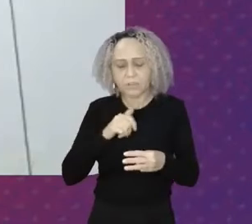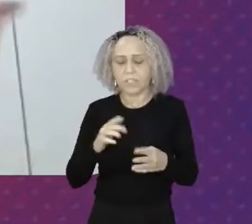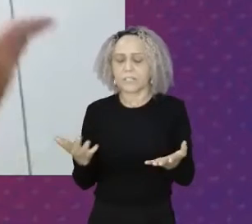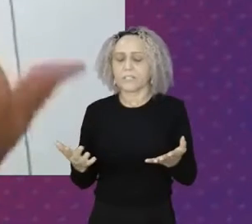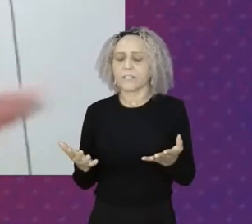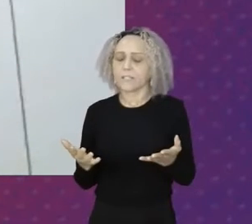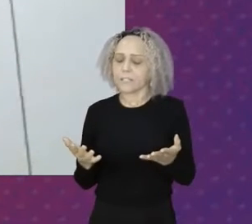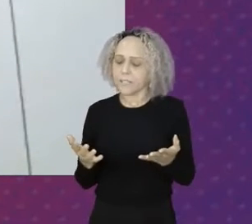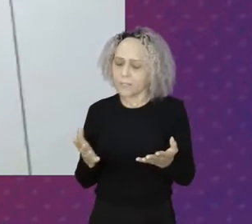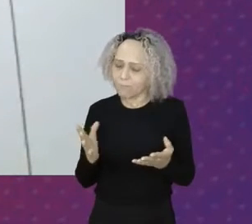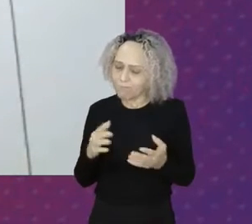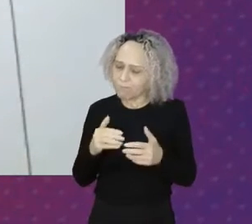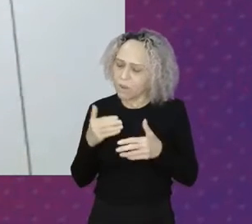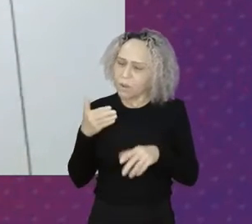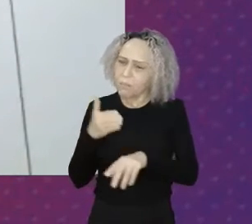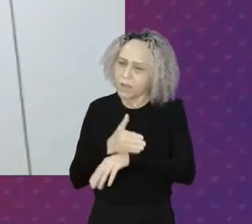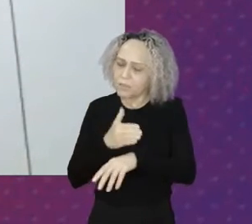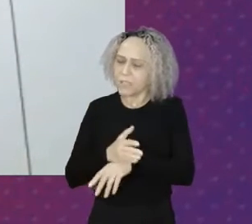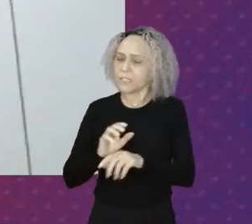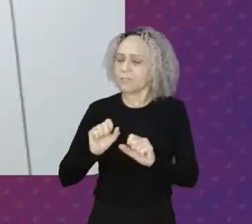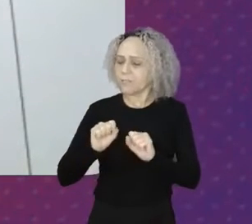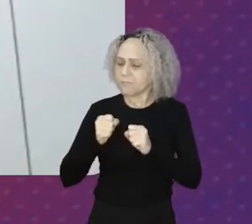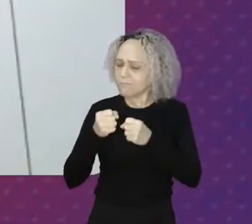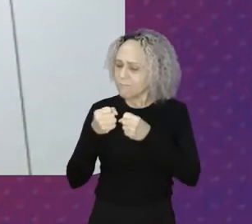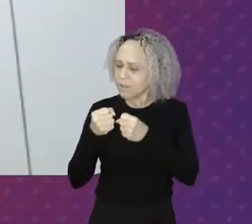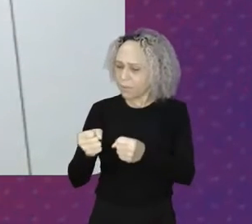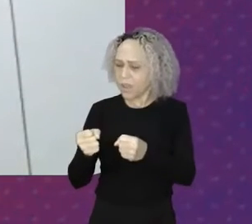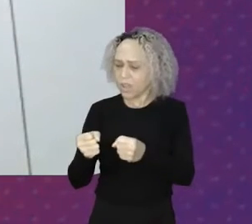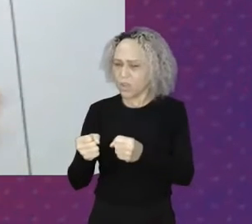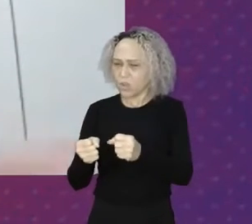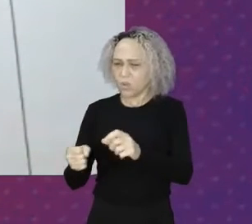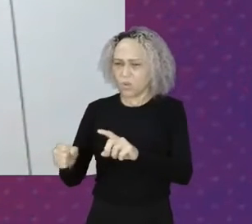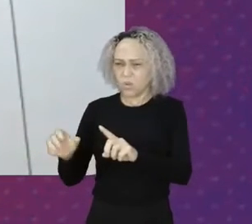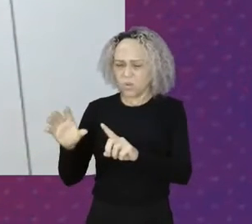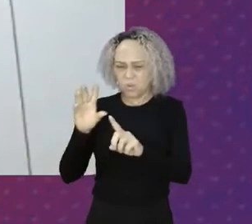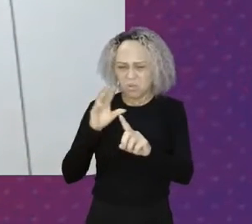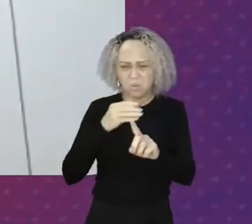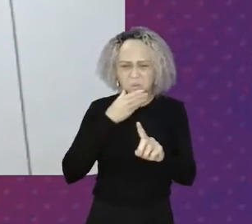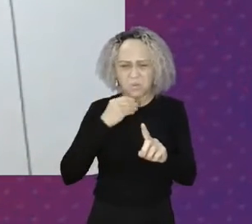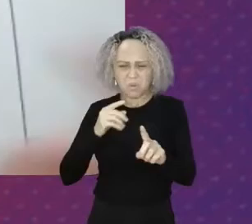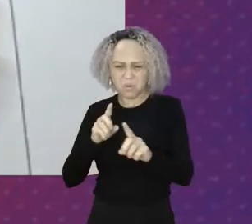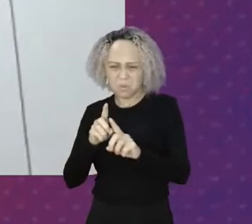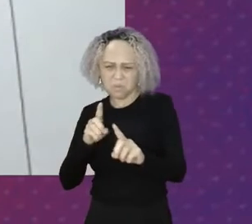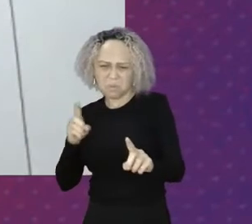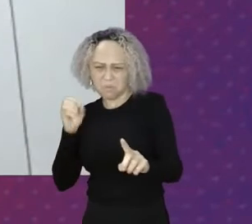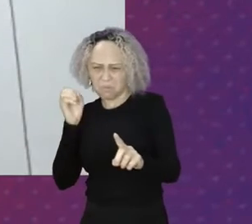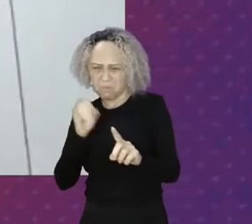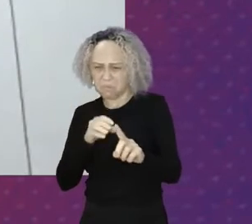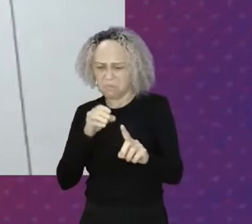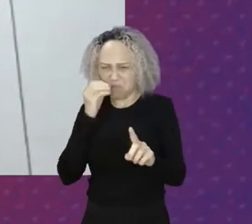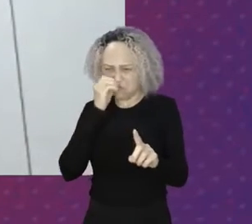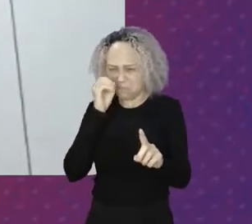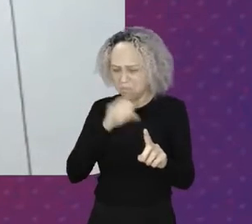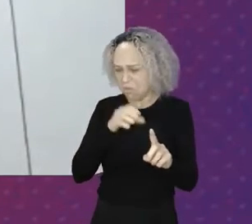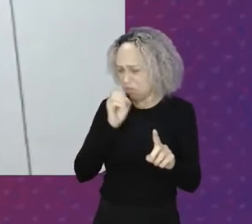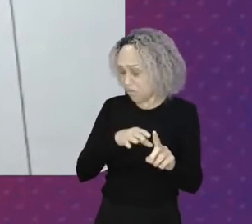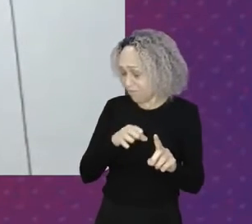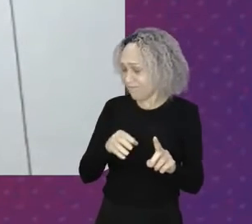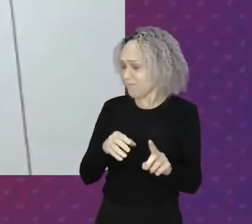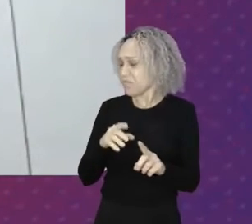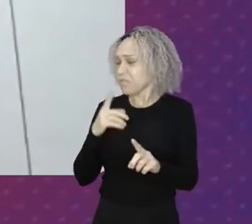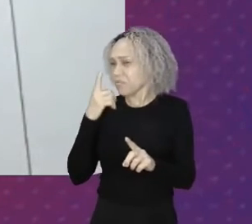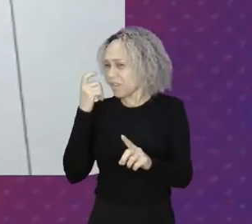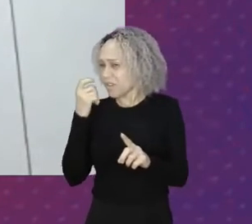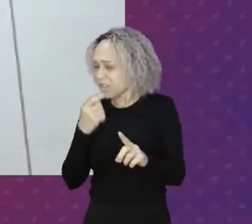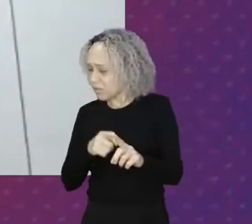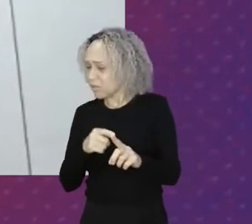misoginia, do enfrentamento à violência política de gênero e raça, do enfrentamento a todas as formas de violência contra as mulheres,